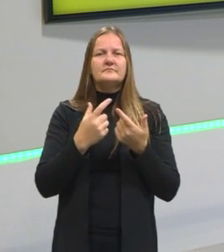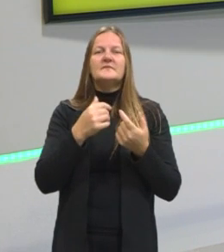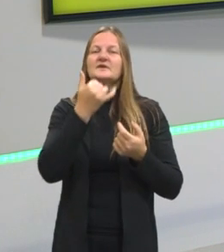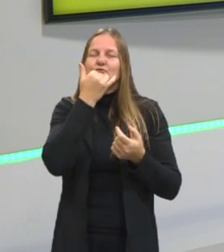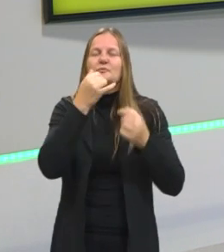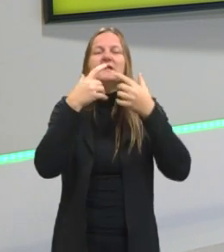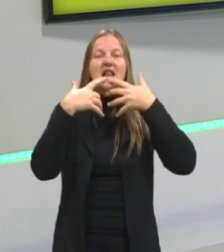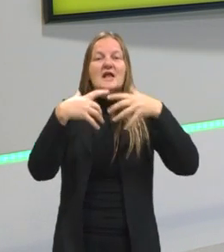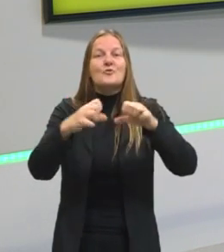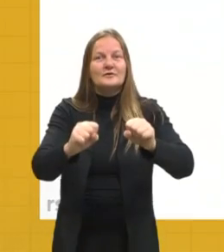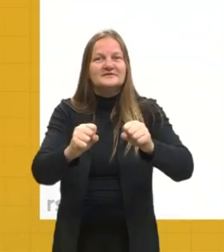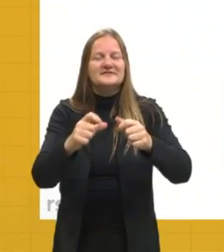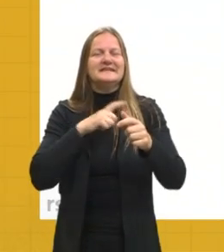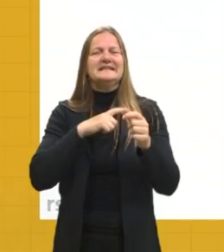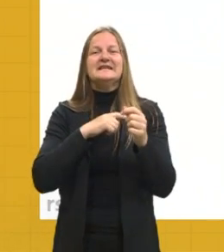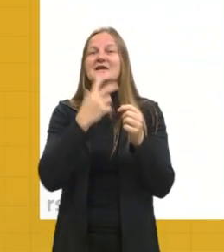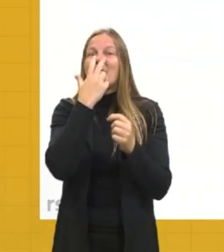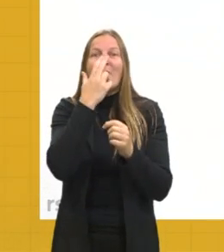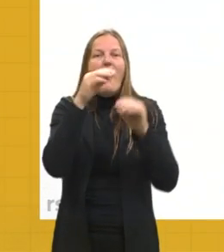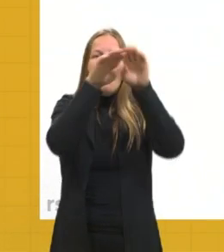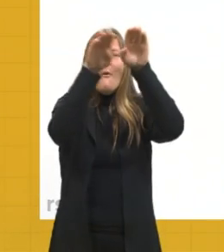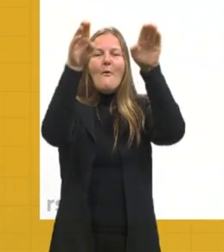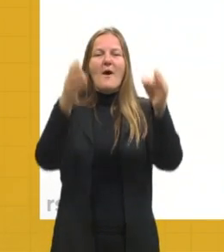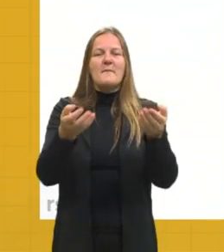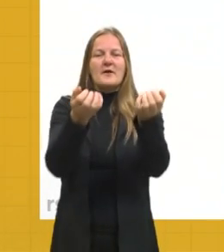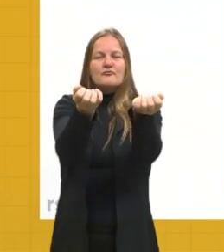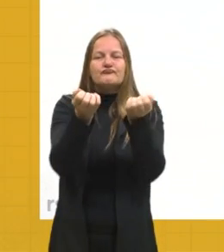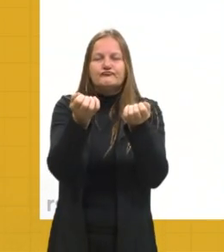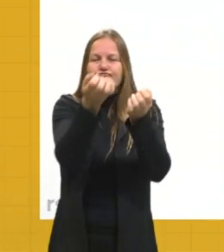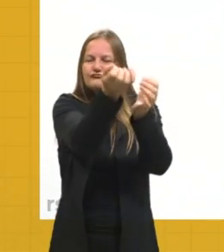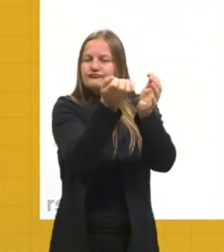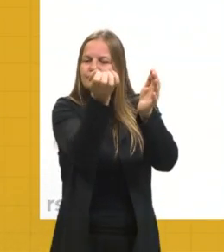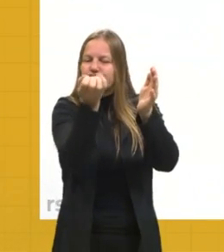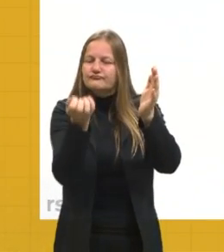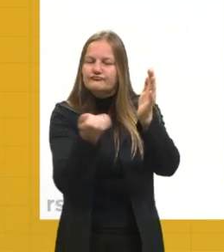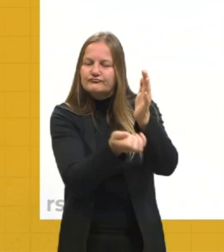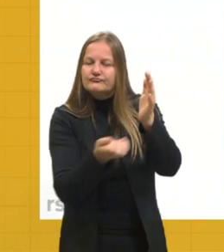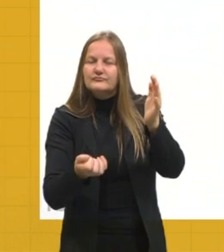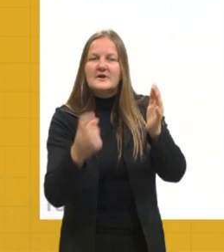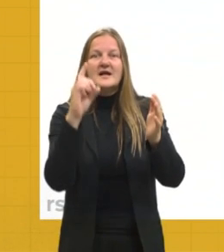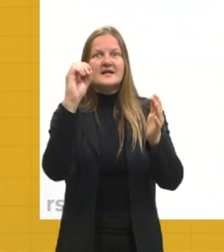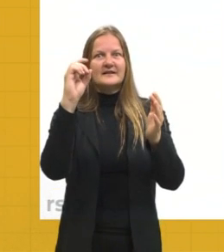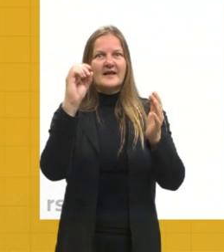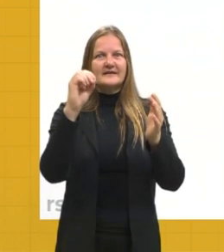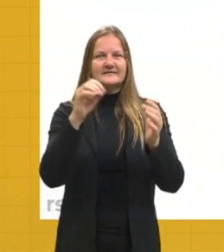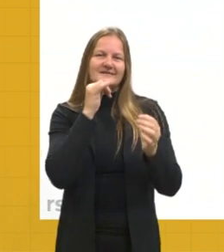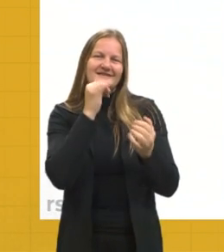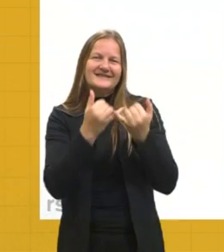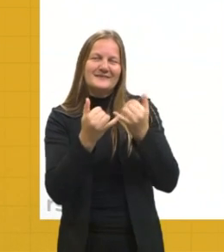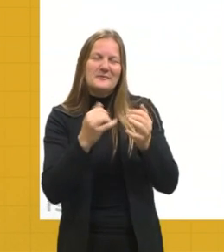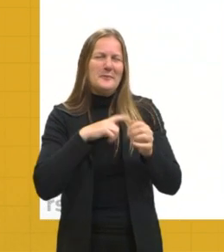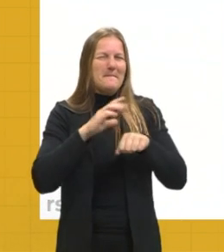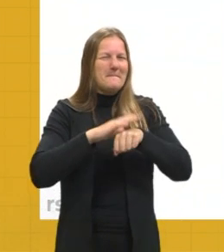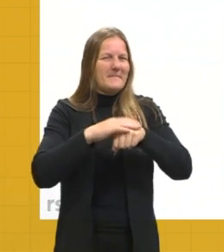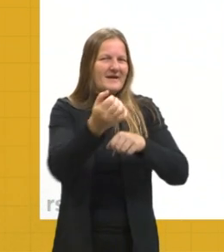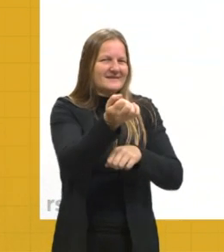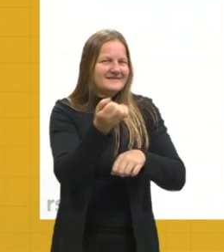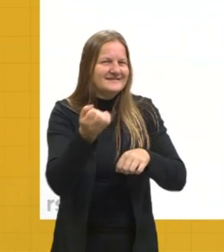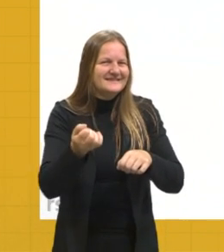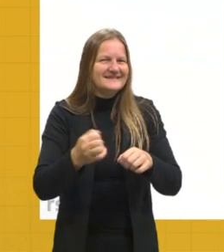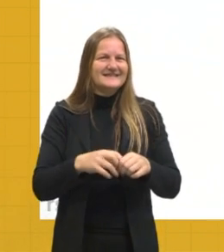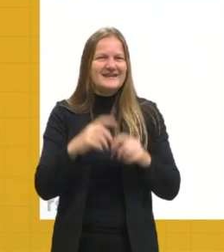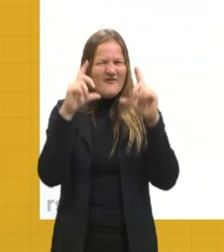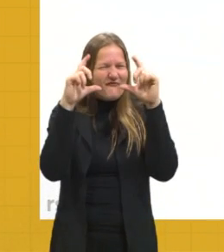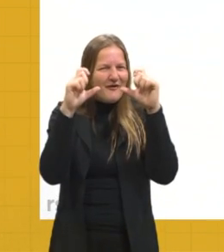repleto de dez gavetas. Eu sei que aqui no exemplo tem mais do que isso, mas foi a imagem mais bonitinha que eu